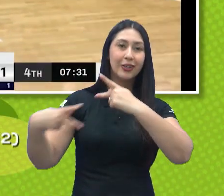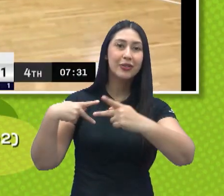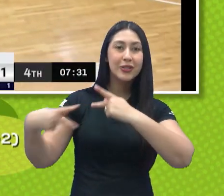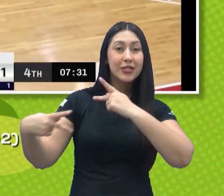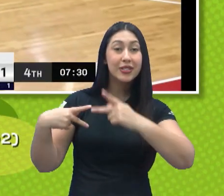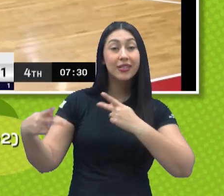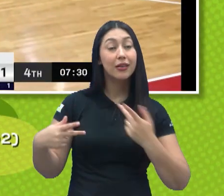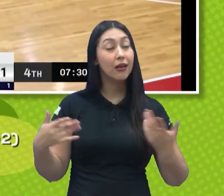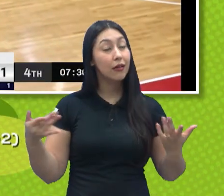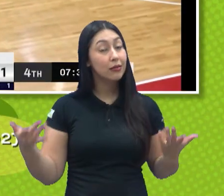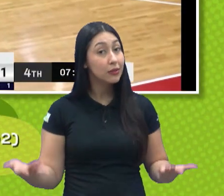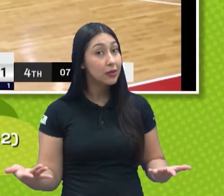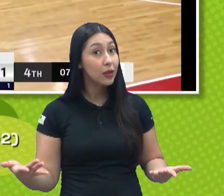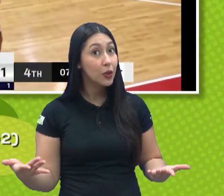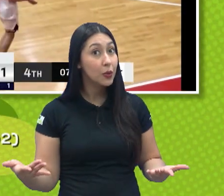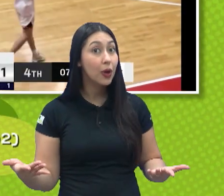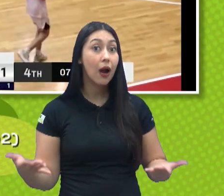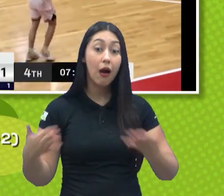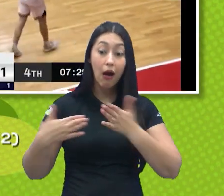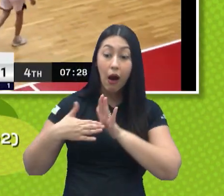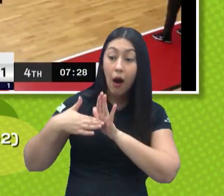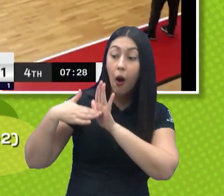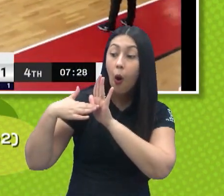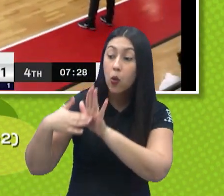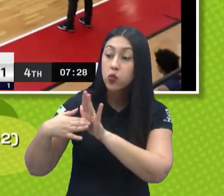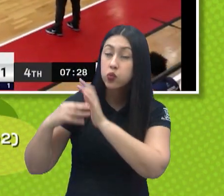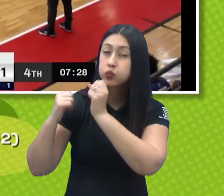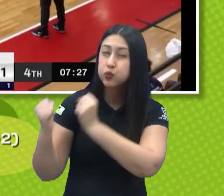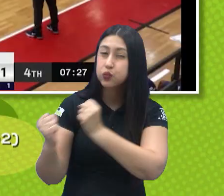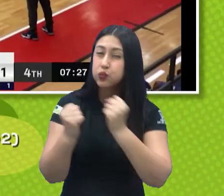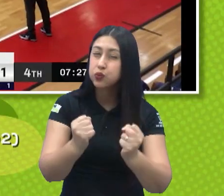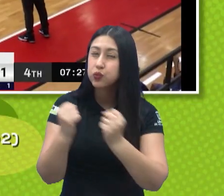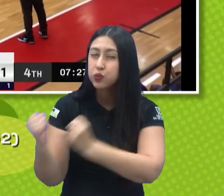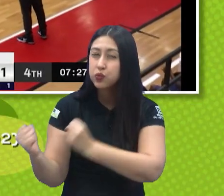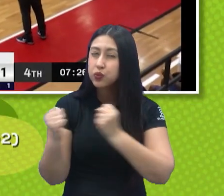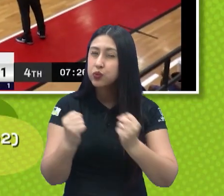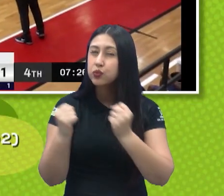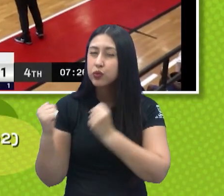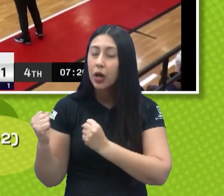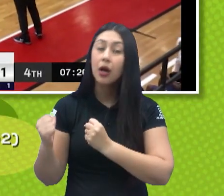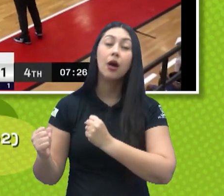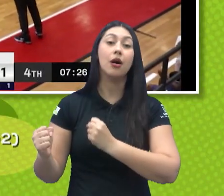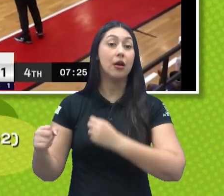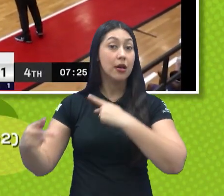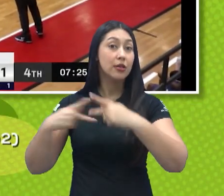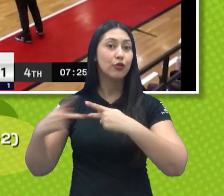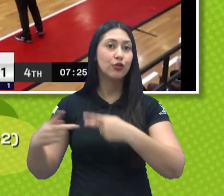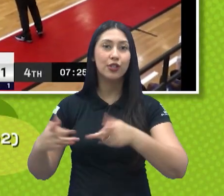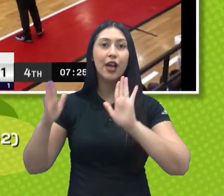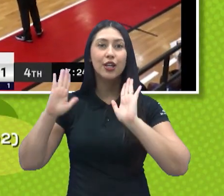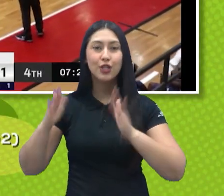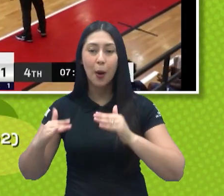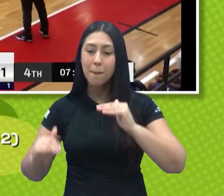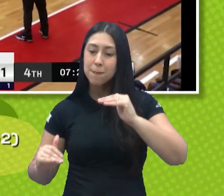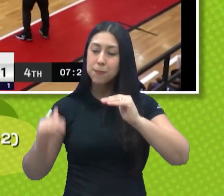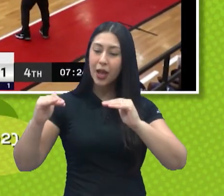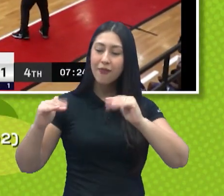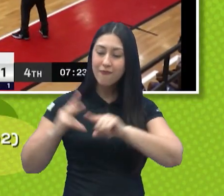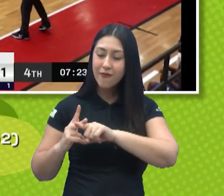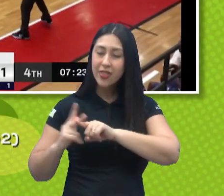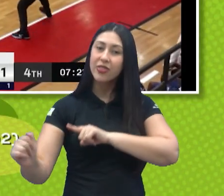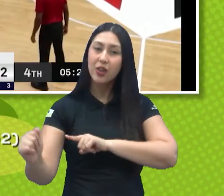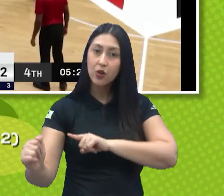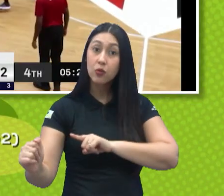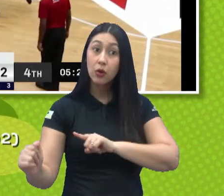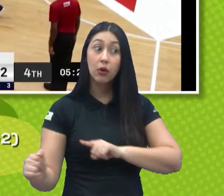então isso é um outro fator positivo. São José fez o que precisava, passou por cima do São Paulo, que é uma